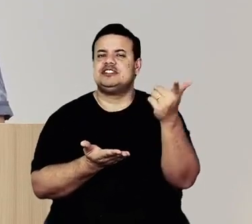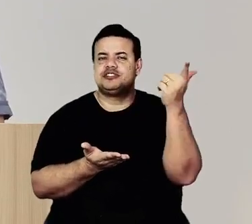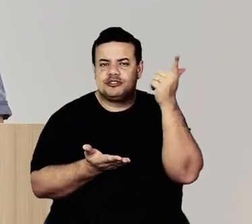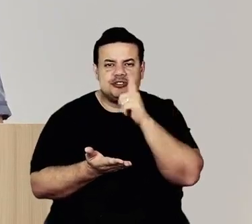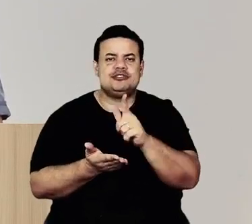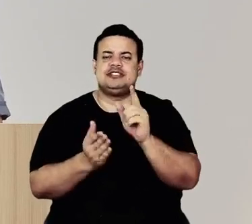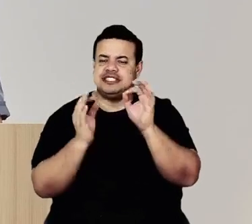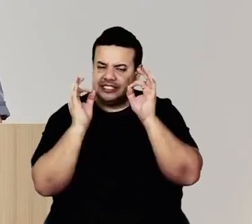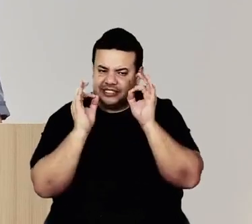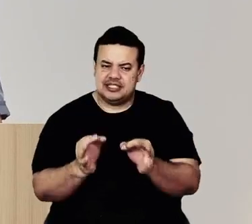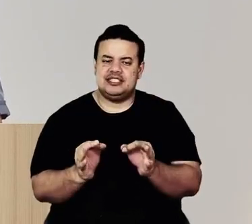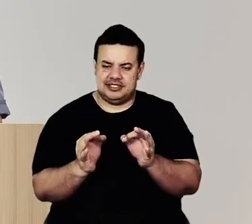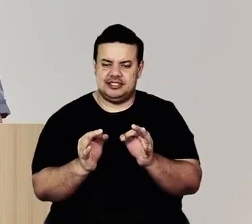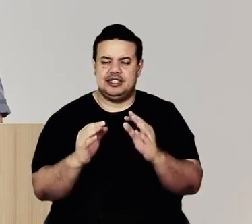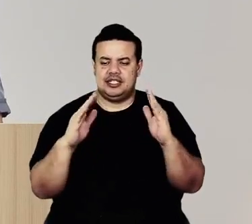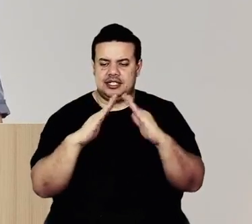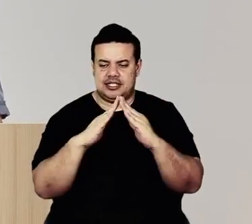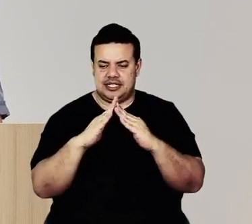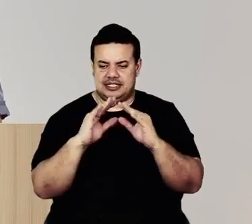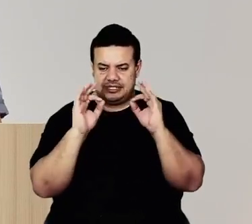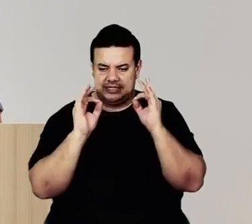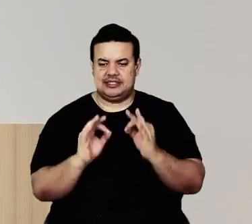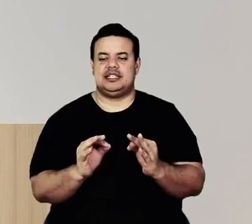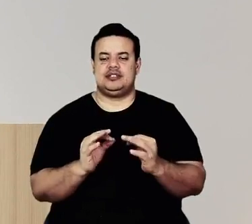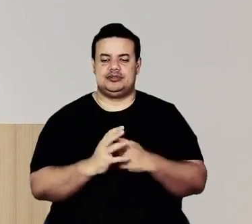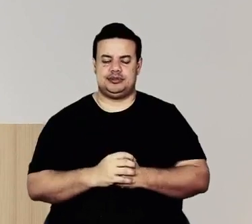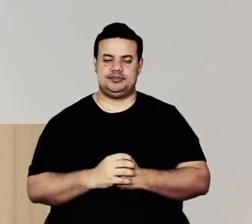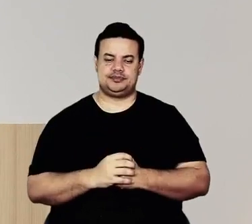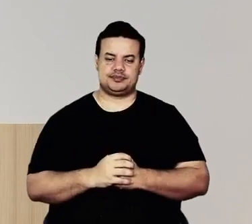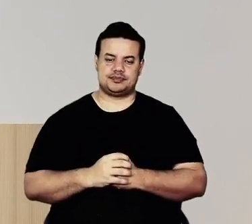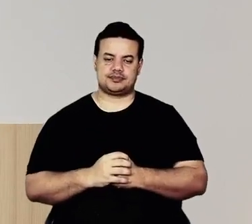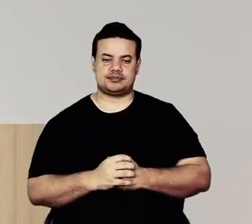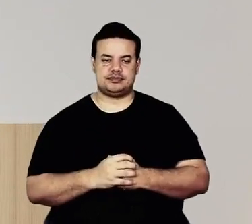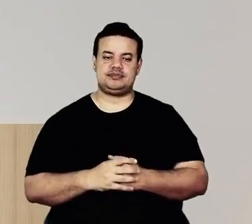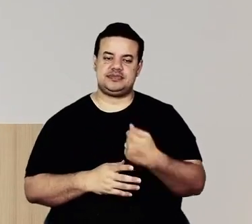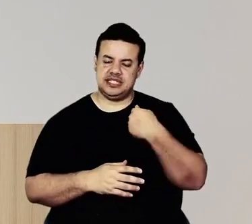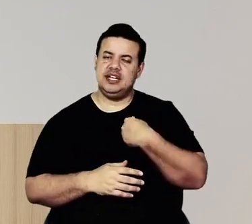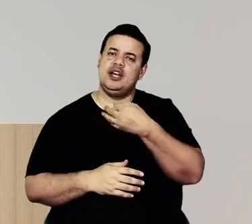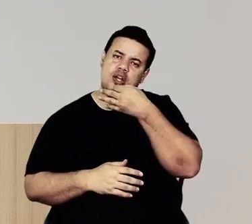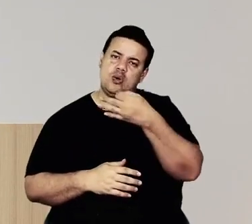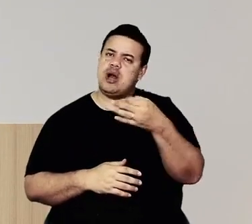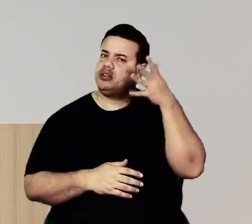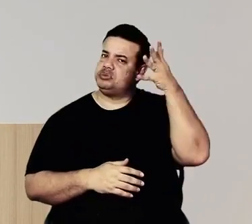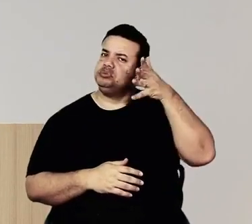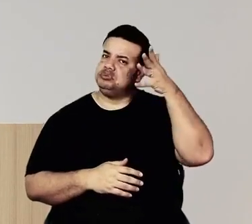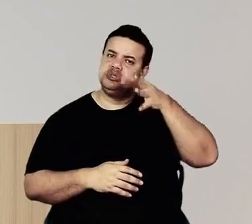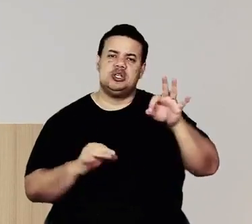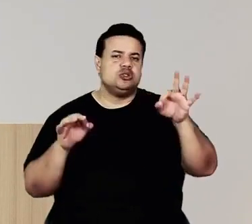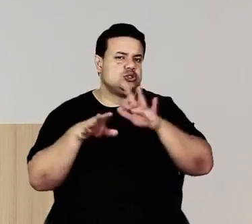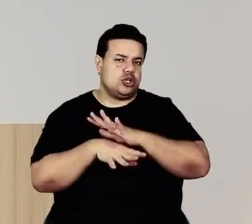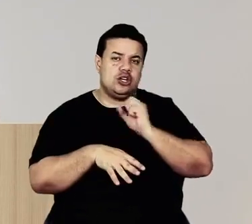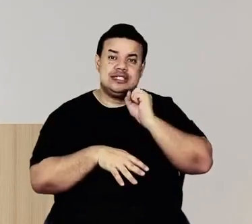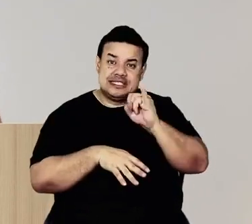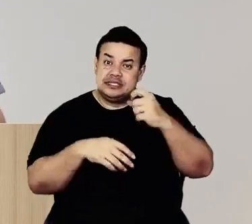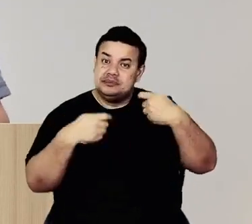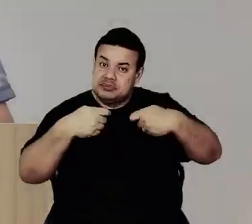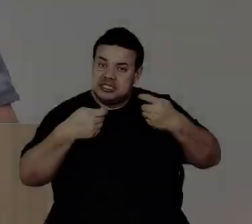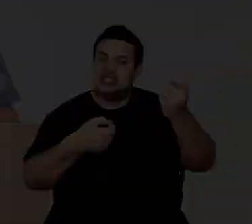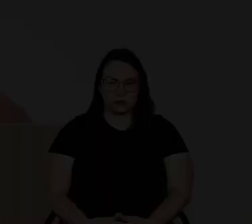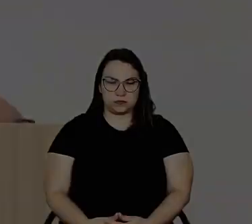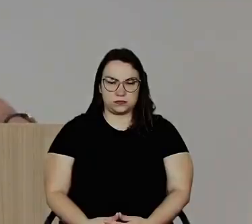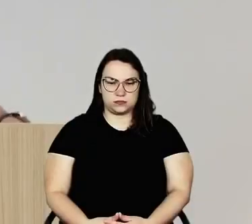os abrigos eu acho que seria isso se necessário for nós voltamos aí nos 5 minutos